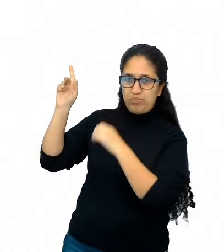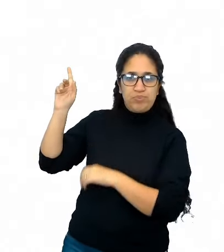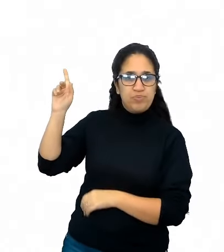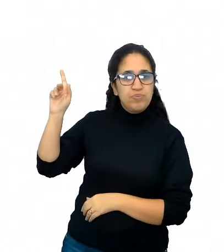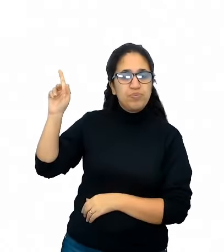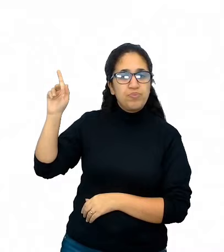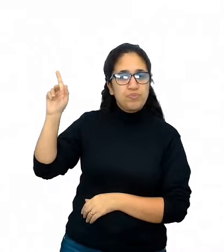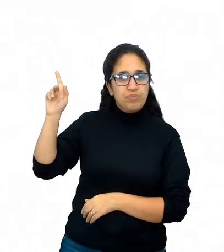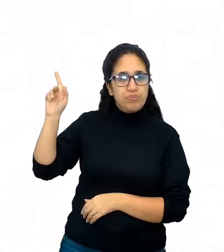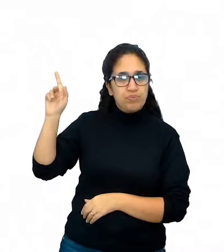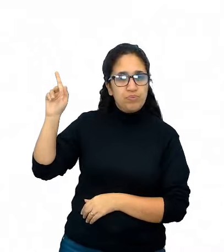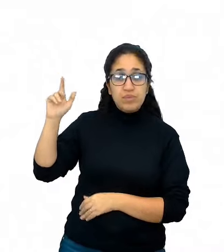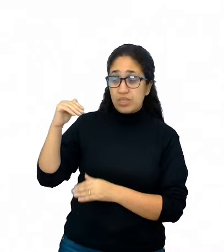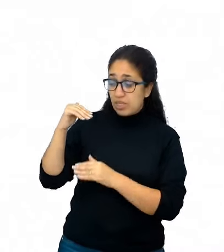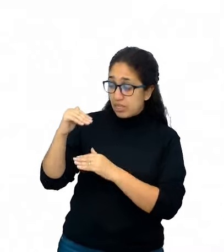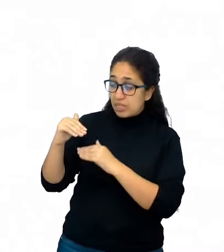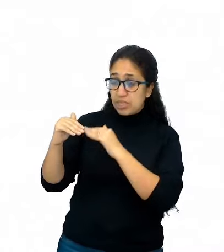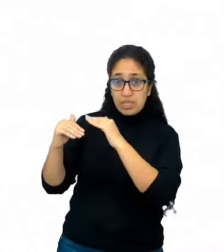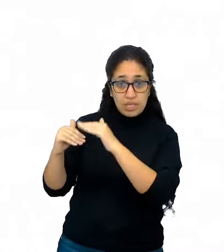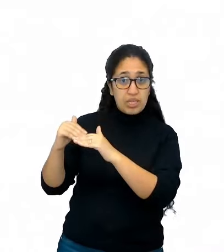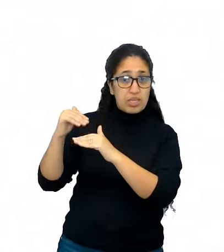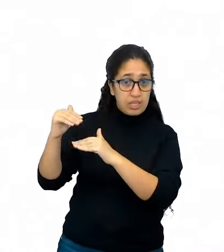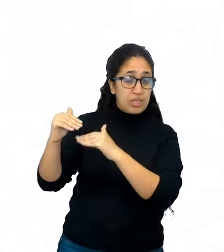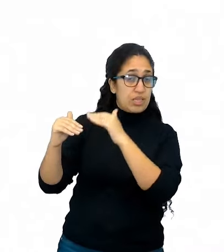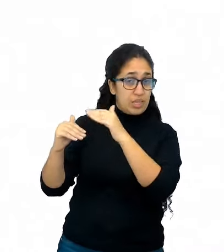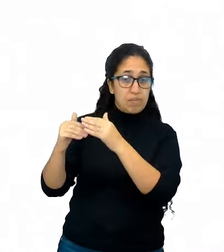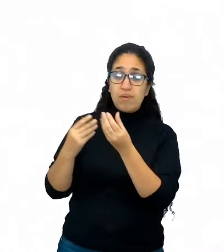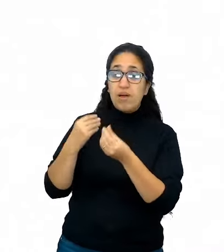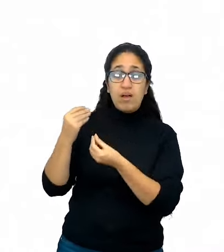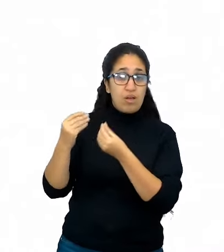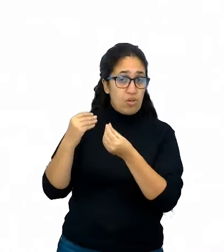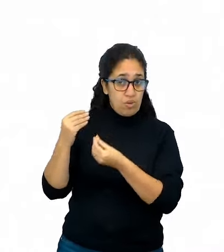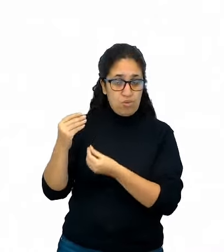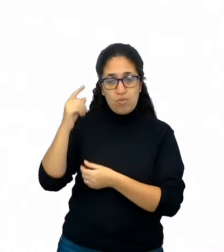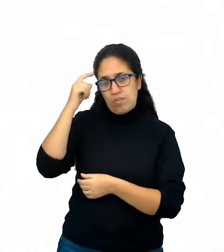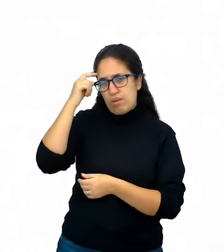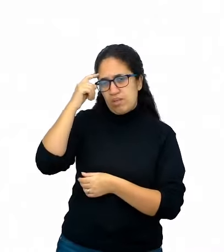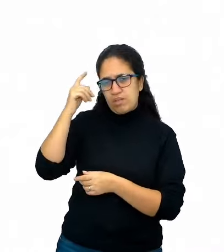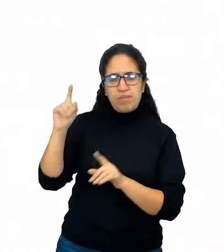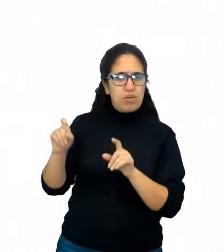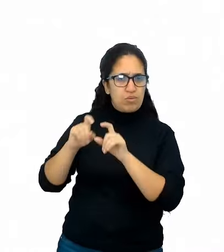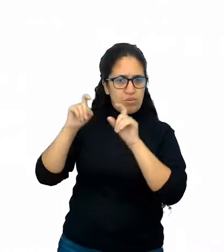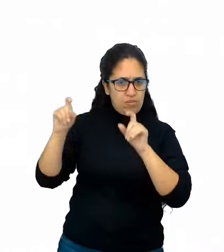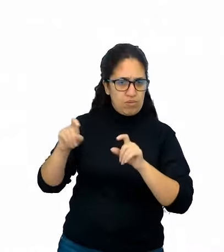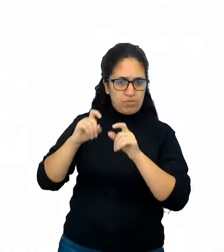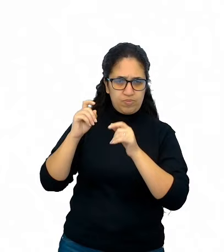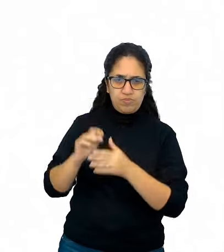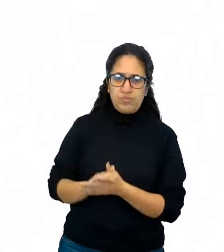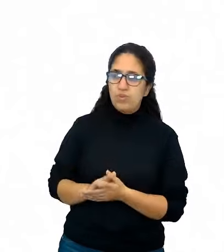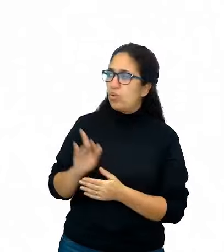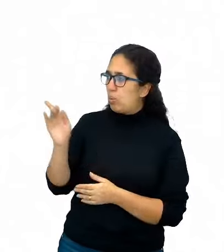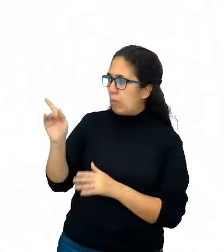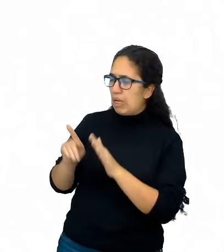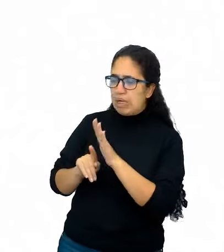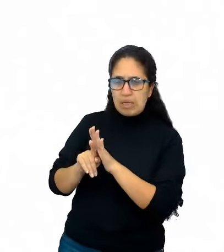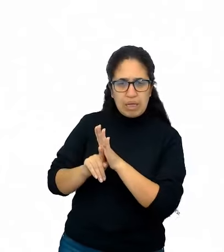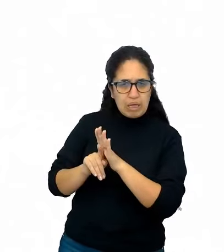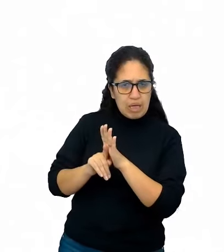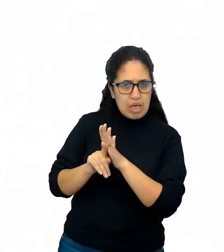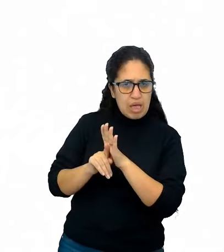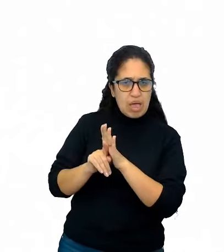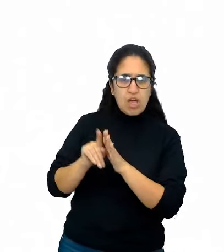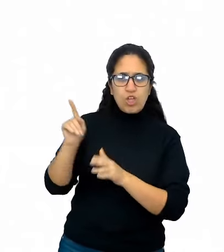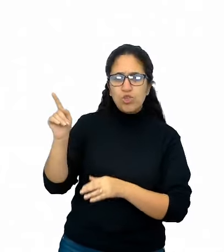Apresentamos nesse slide as etapas para o desenvolvimento aí computacional. Segundo o pesquisador Beckman,